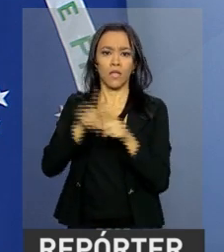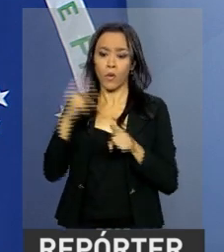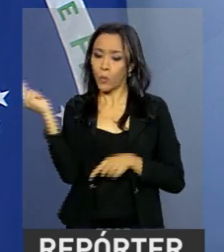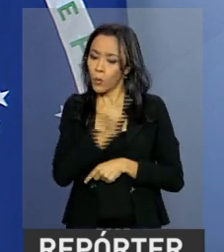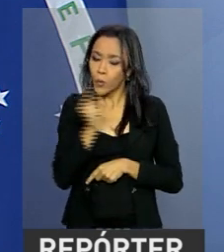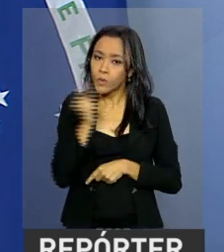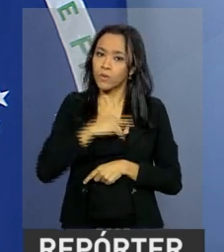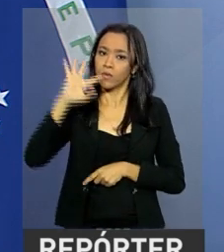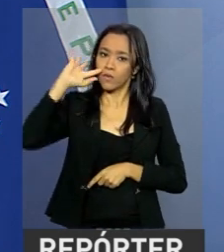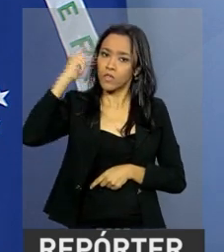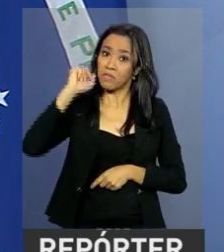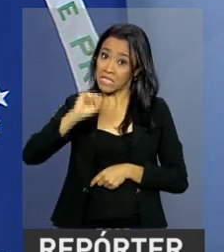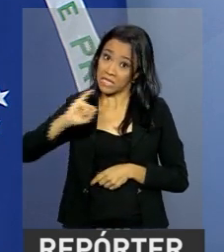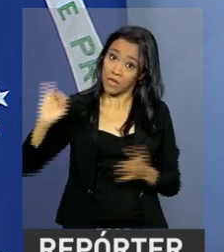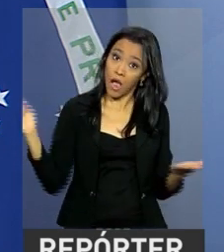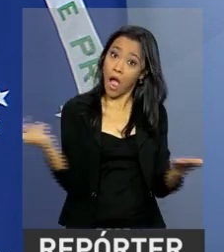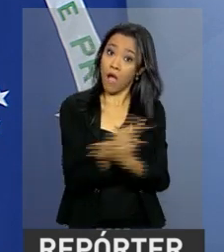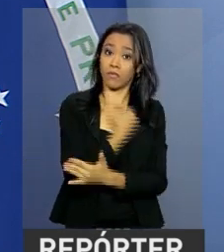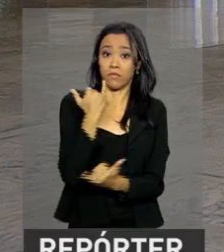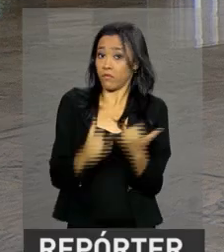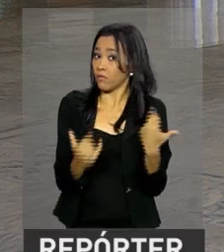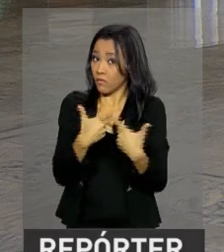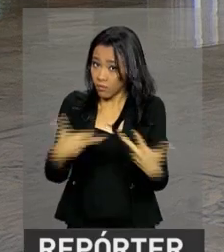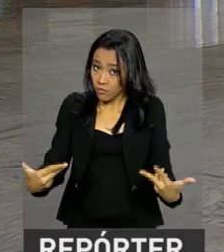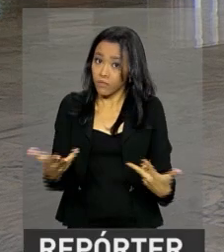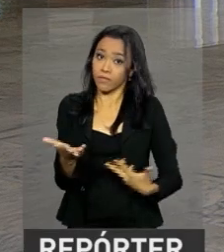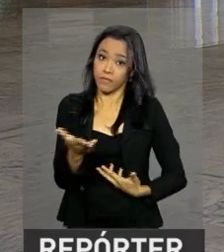autoridades responsáveis em caso de necessidade.